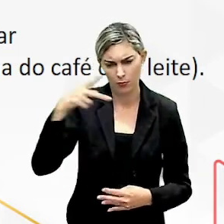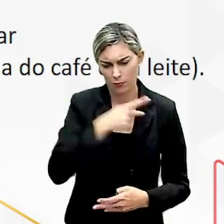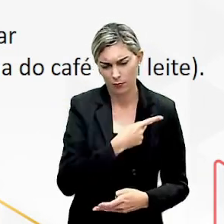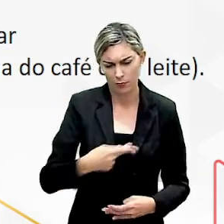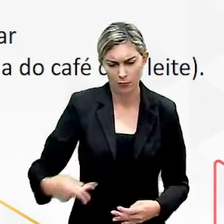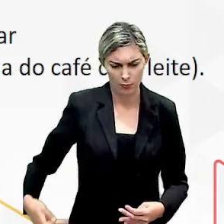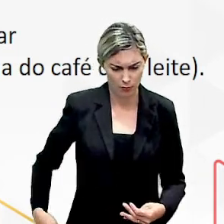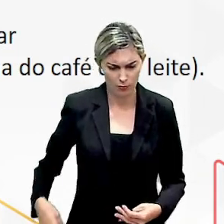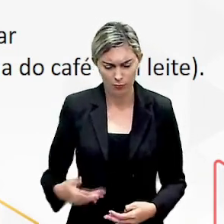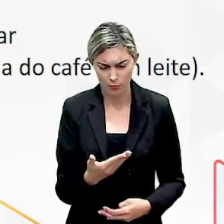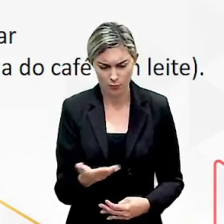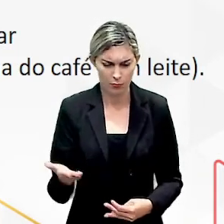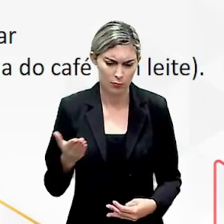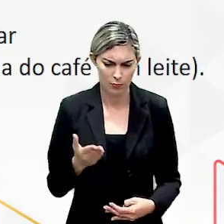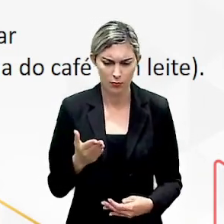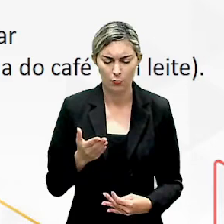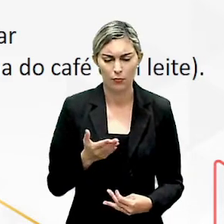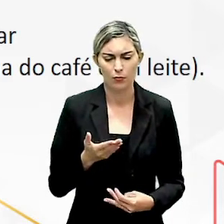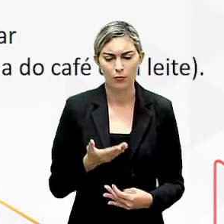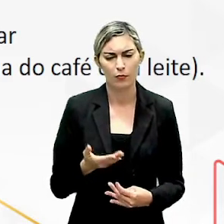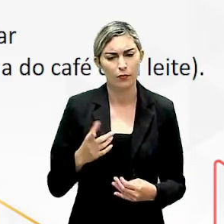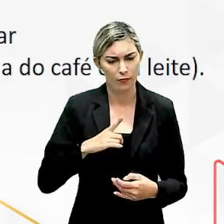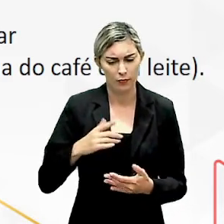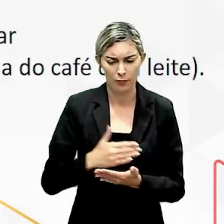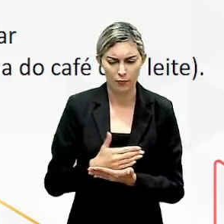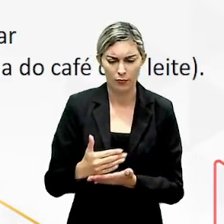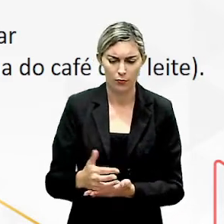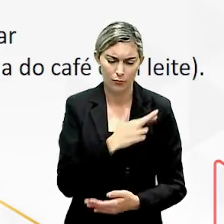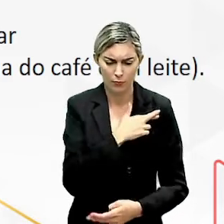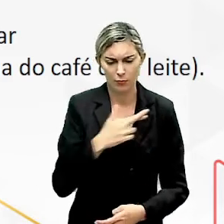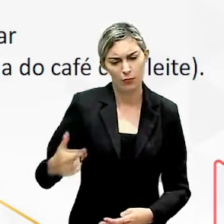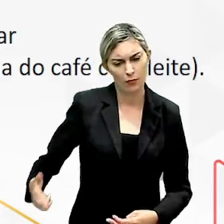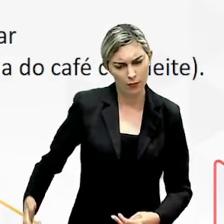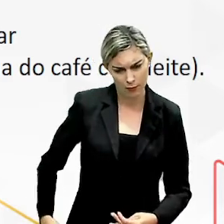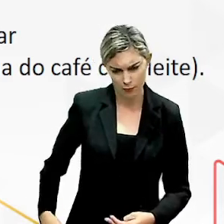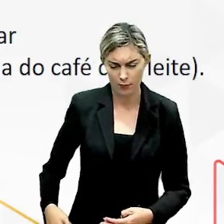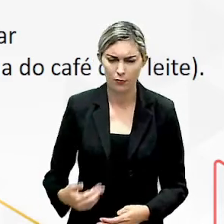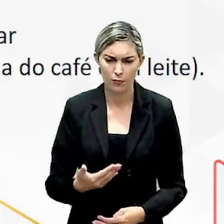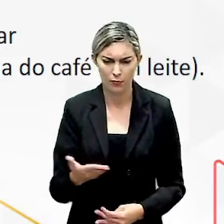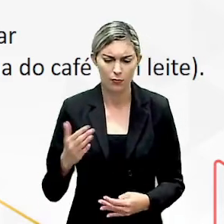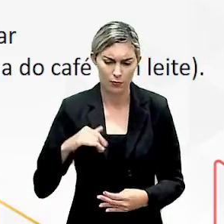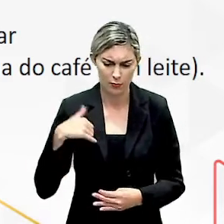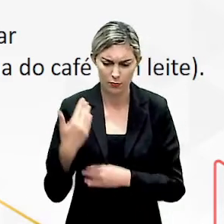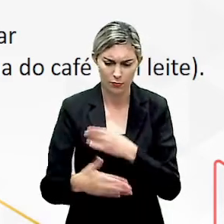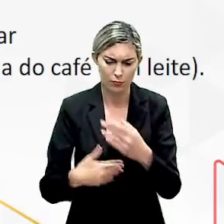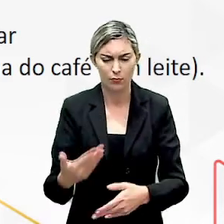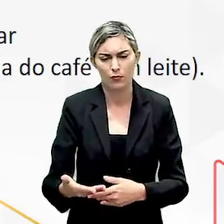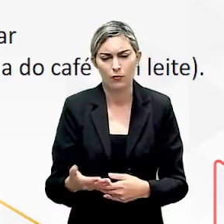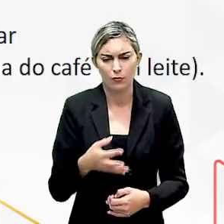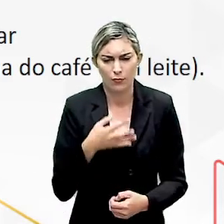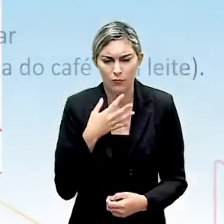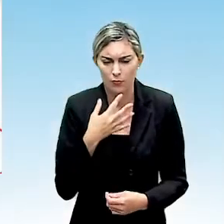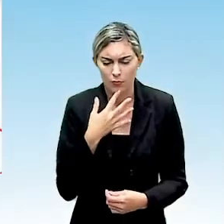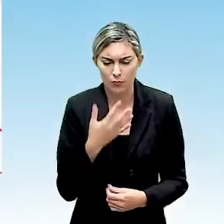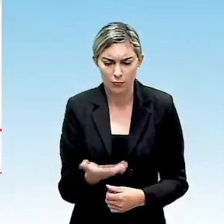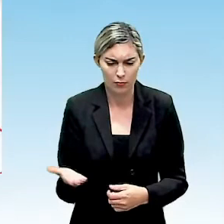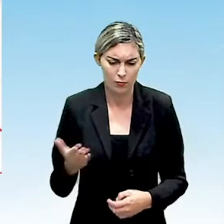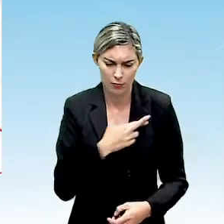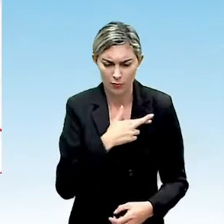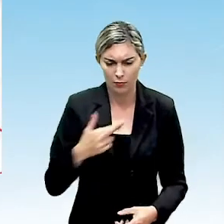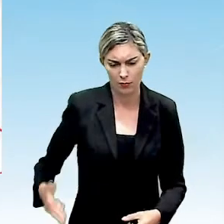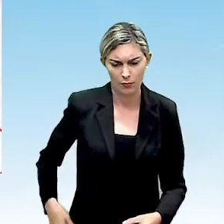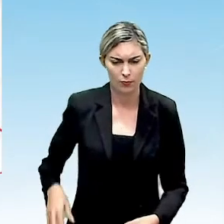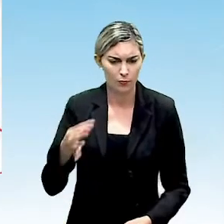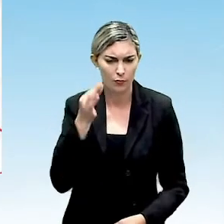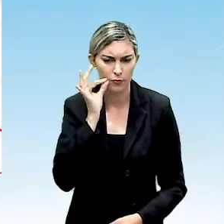sua tela, o Prudente de Moraes, temos início à República das Oligárquicas, que mais tarde também será conhecida como República do Café